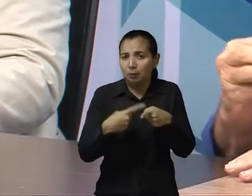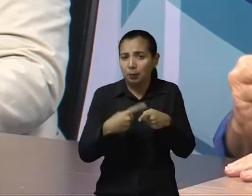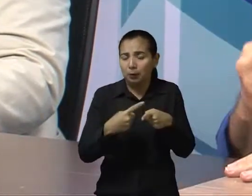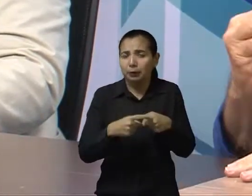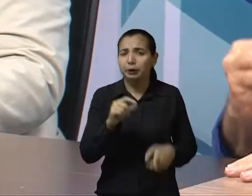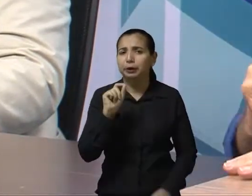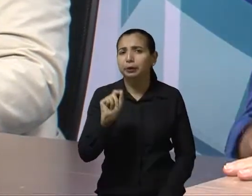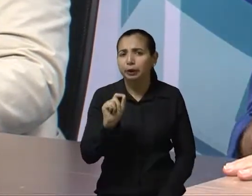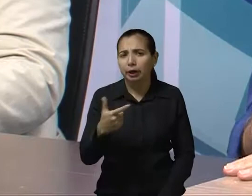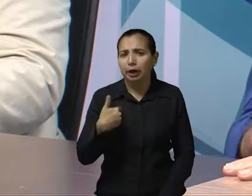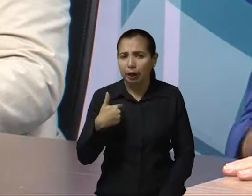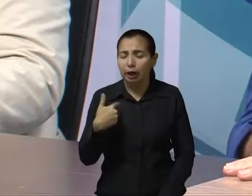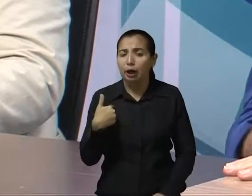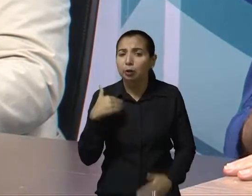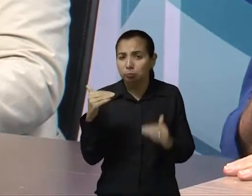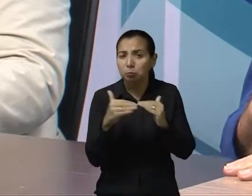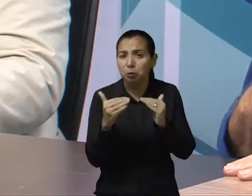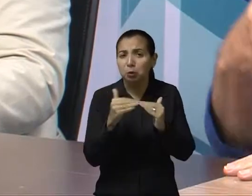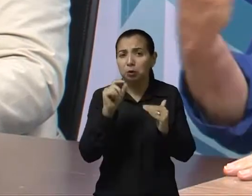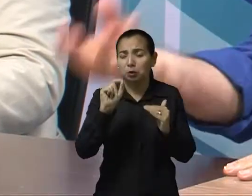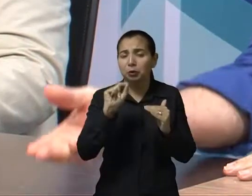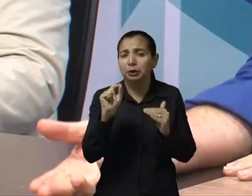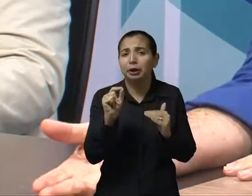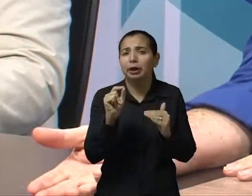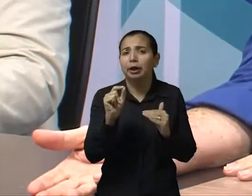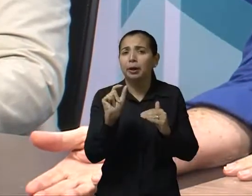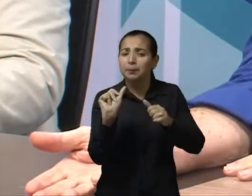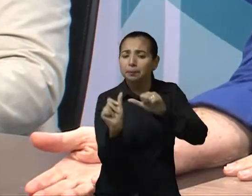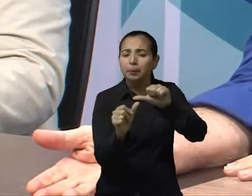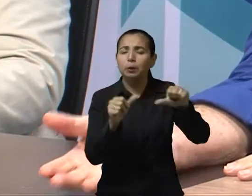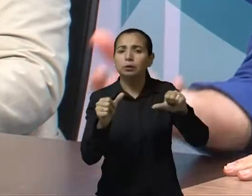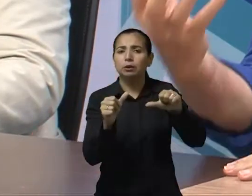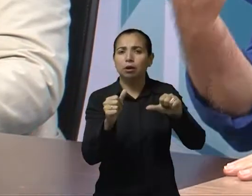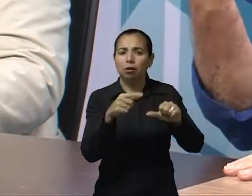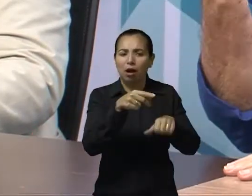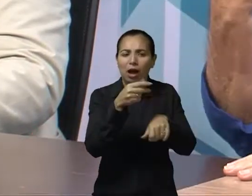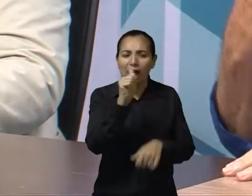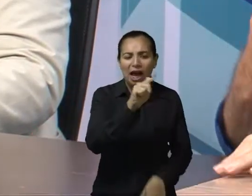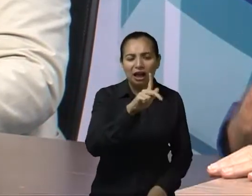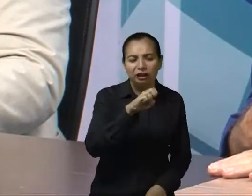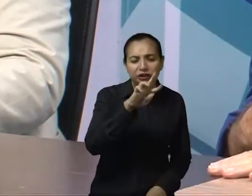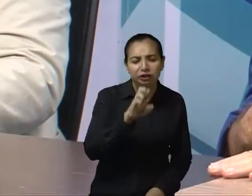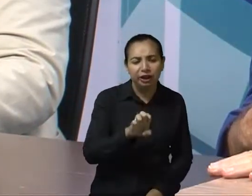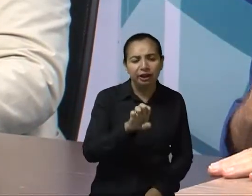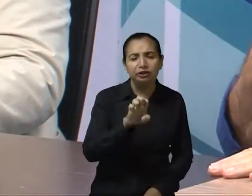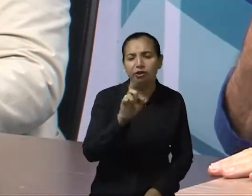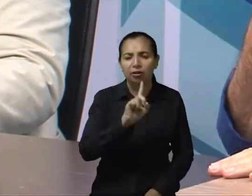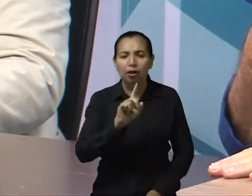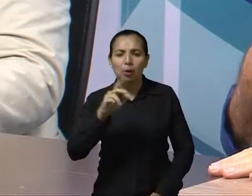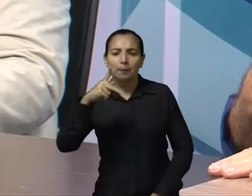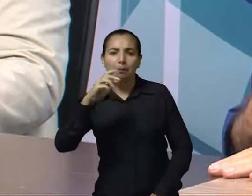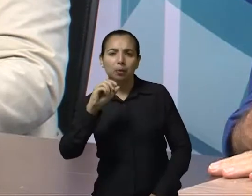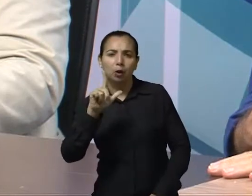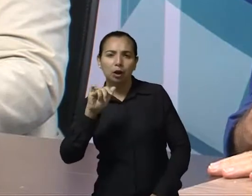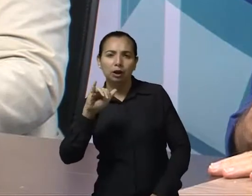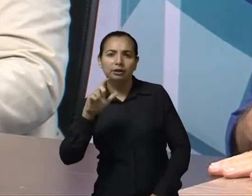a questão seja de uma dimensão de torná-lo policial, mas de torná-lo como um